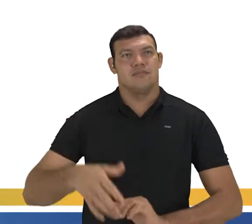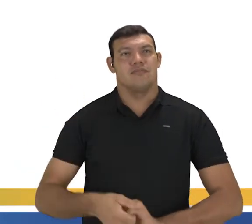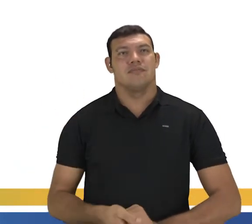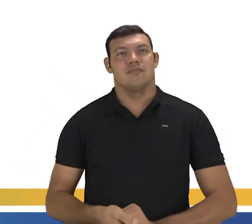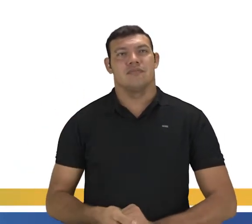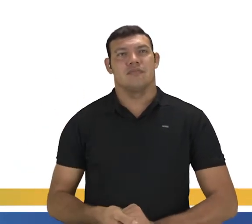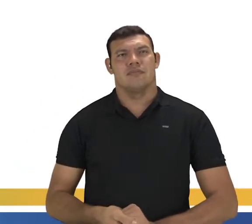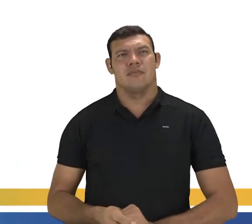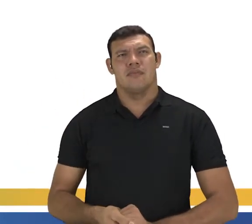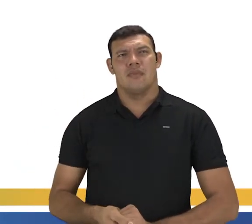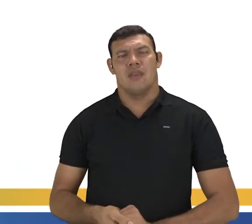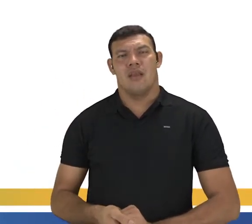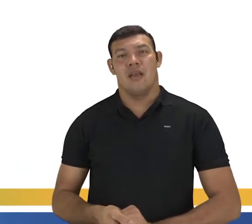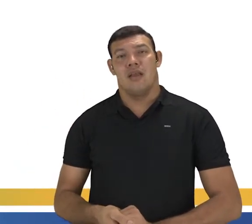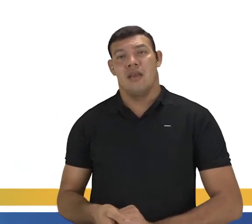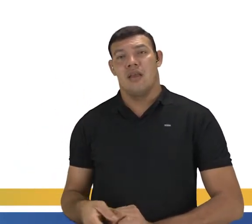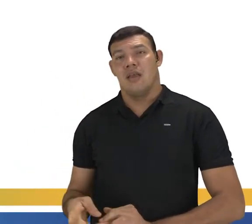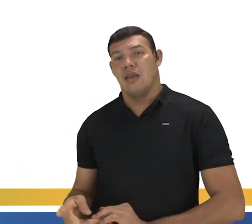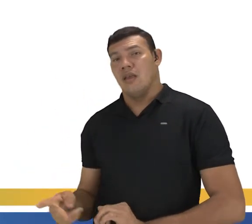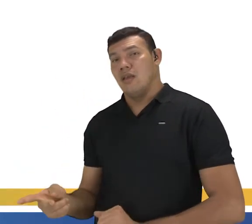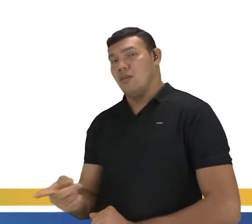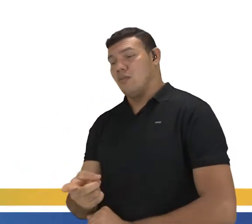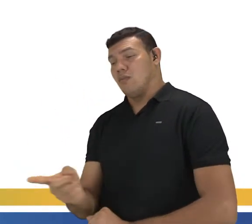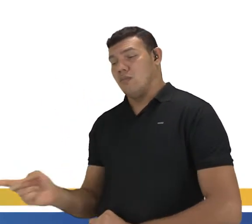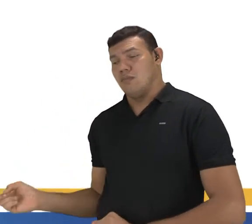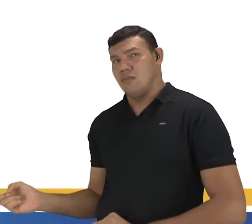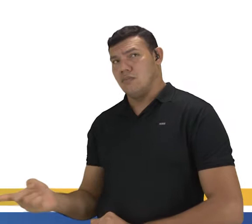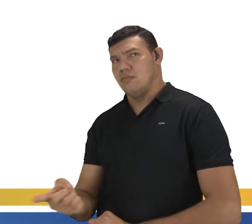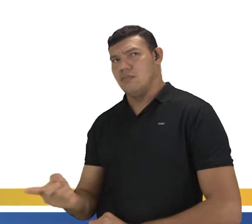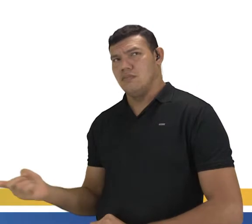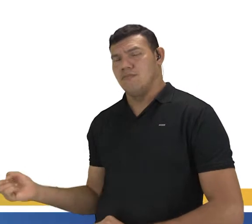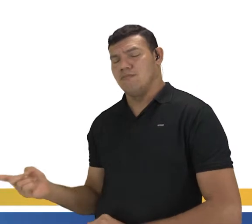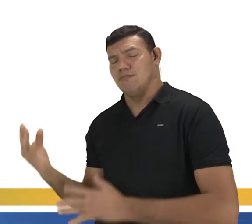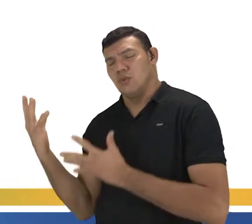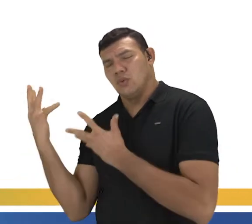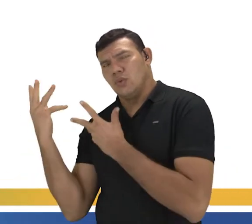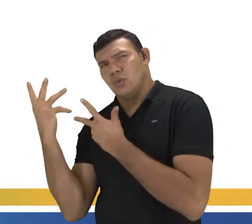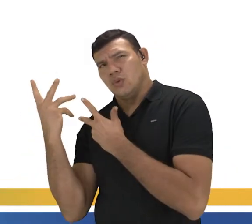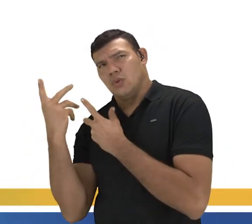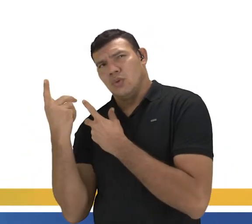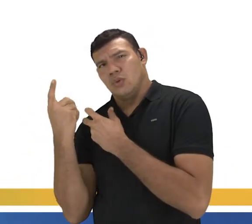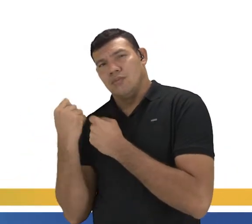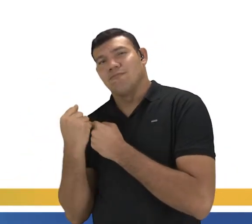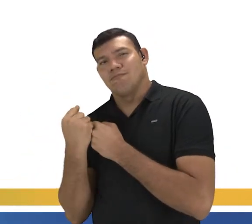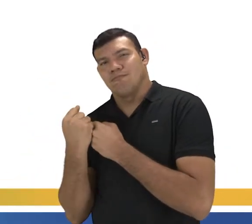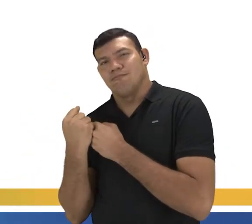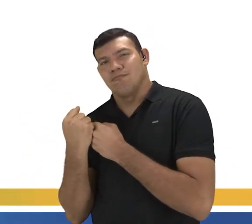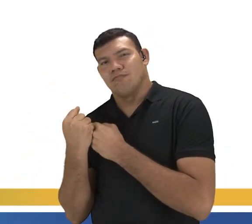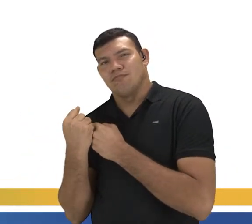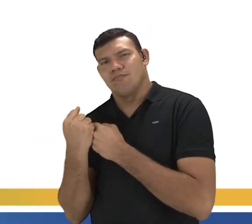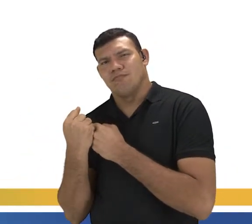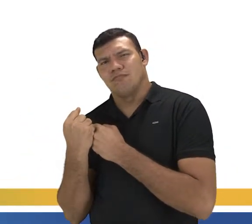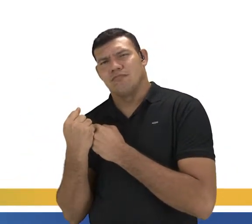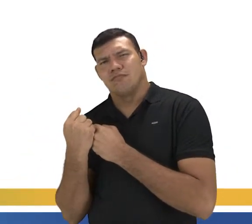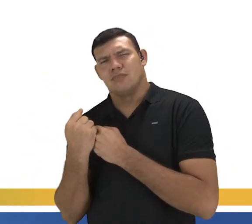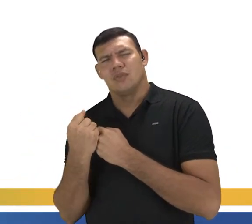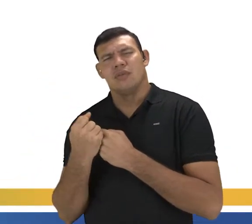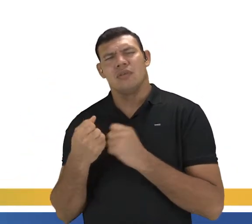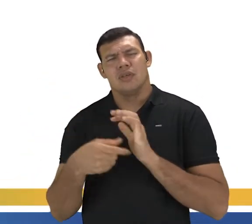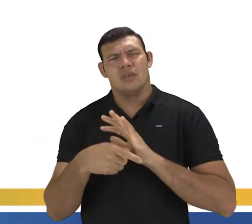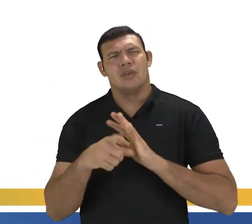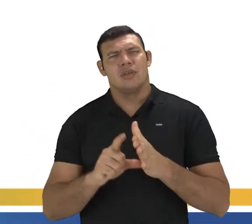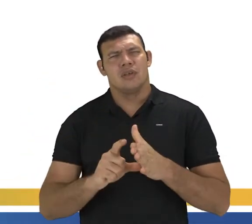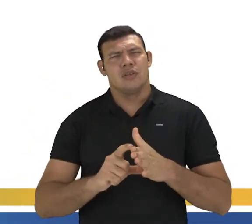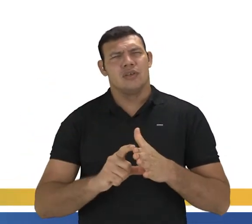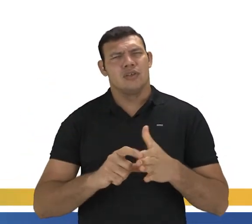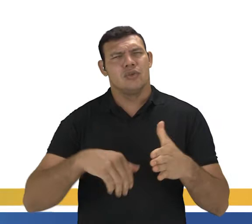a ford sacar gangstar rio e eles dormiram antes do jogo começar o jogo de futebol